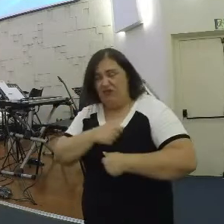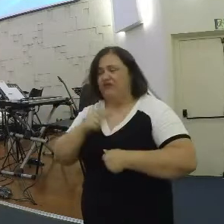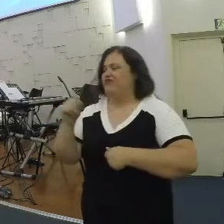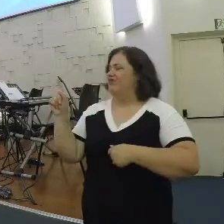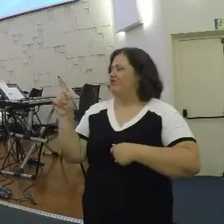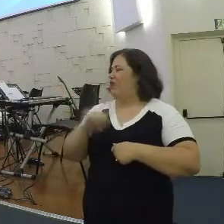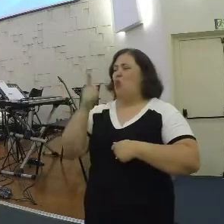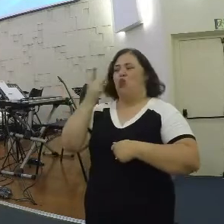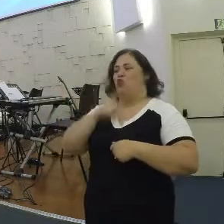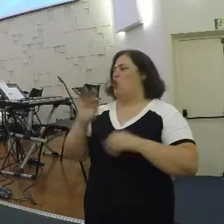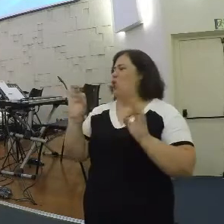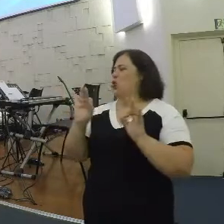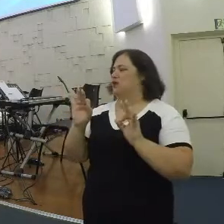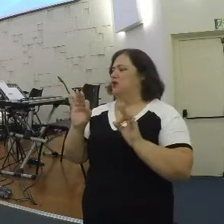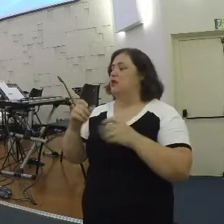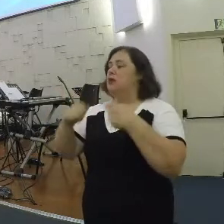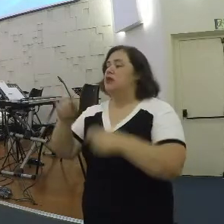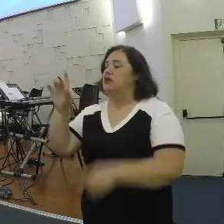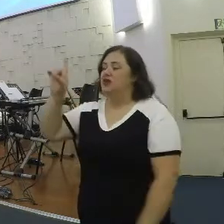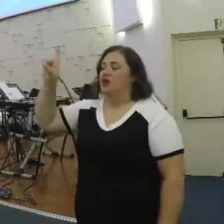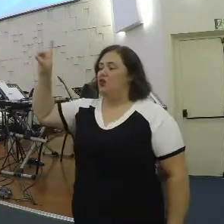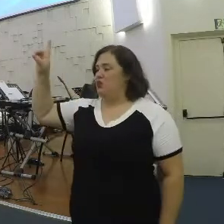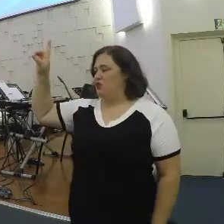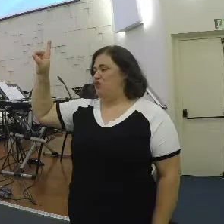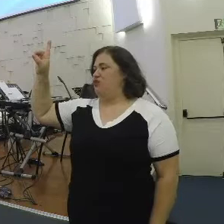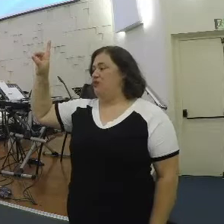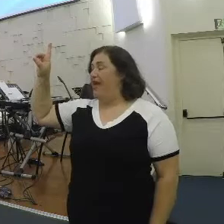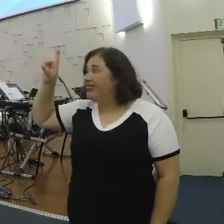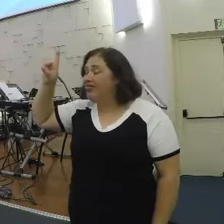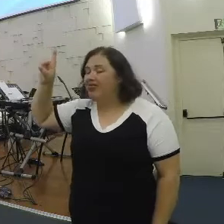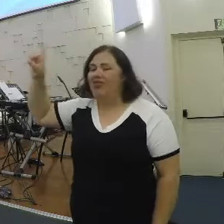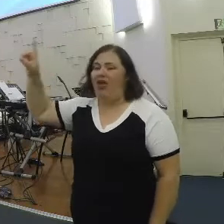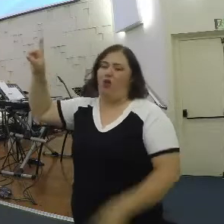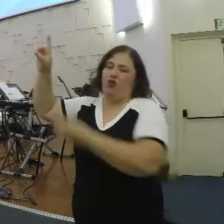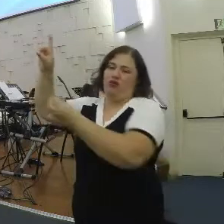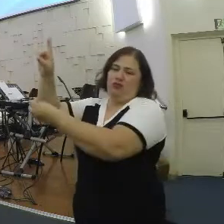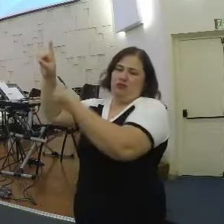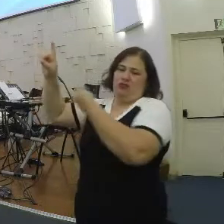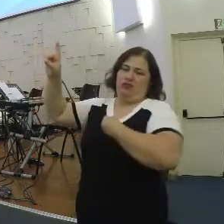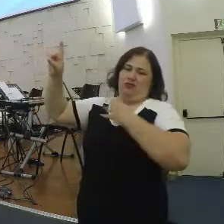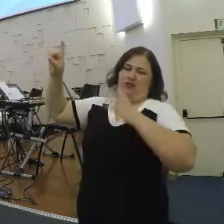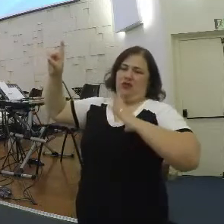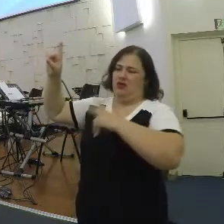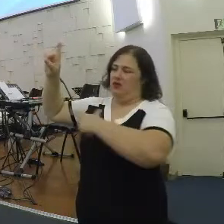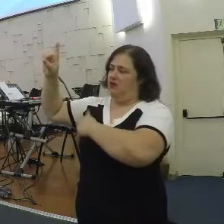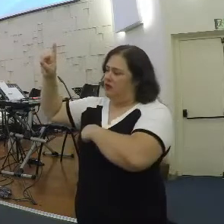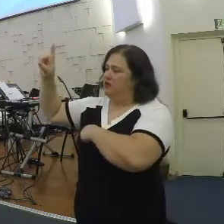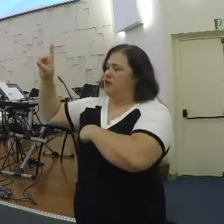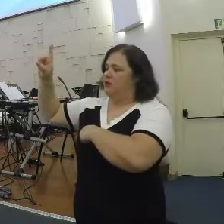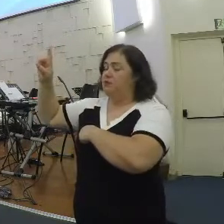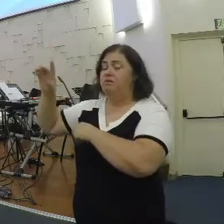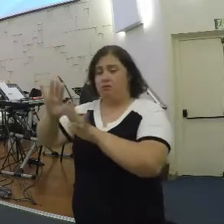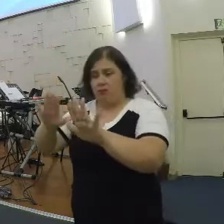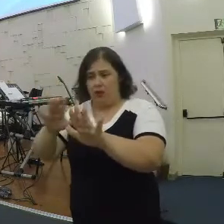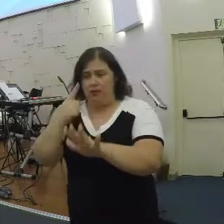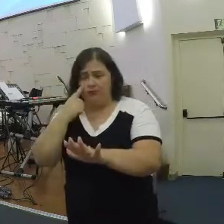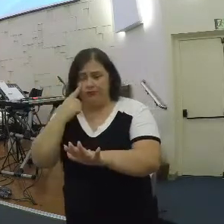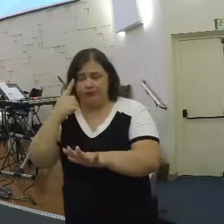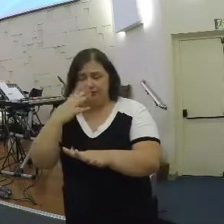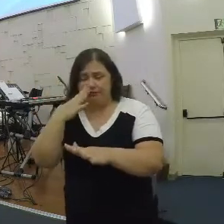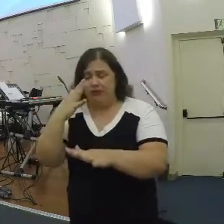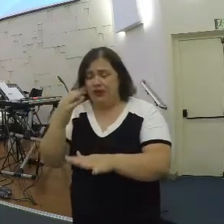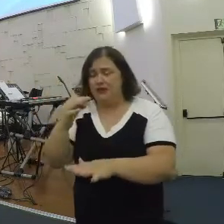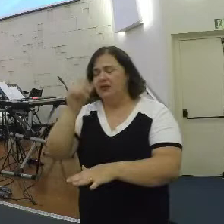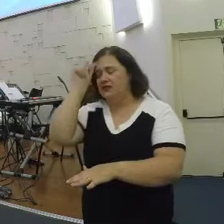possibilidade da perdição eterna. Irmãos, ouçam aquilo que eu quero ler para os irmãos agora.